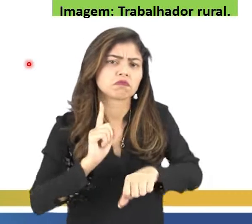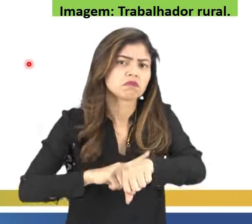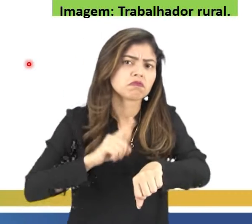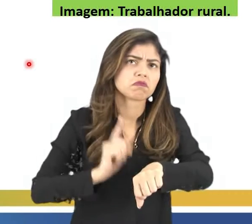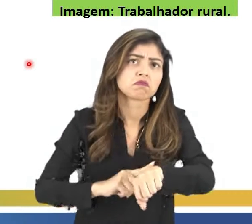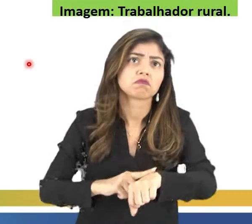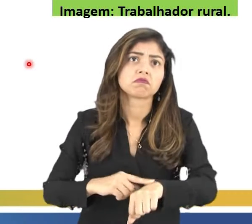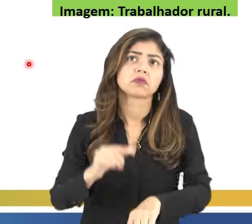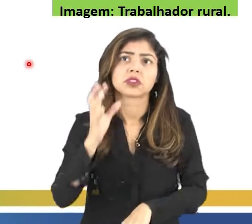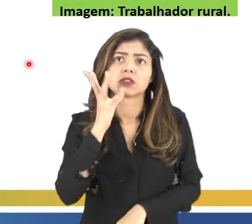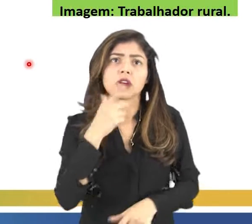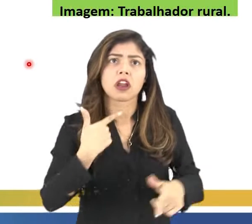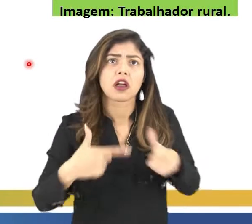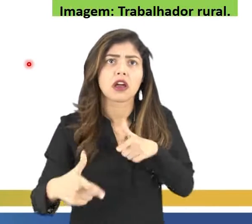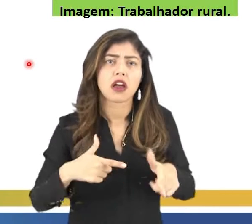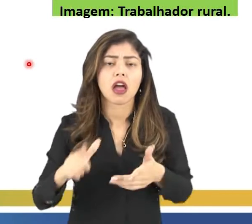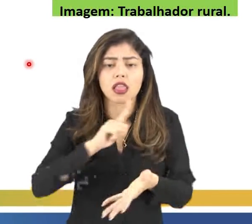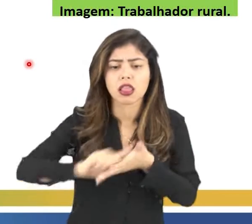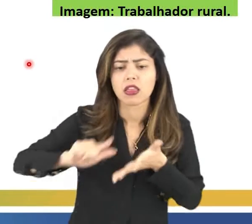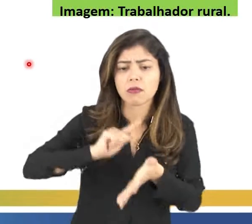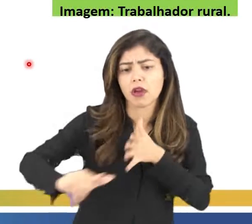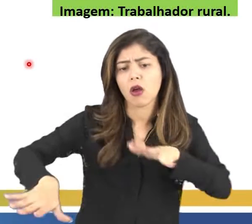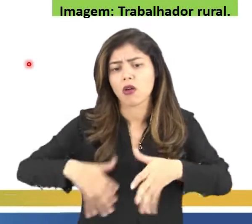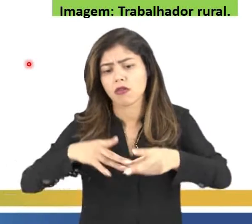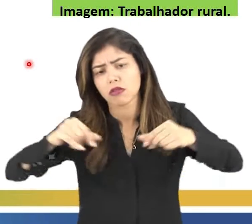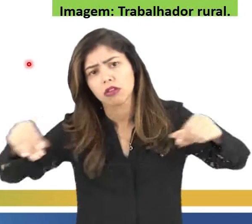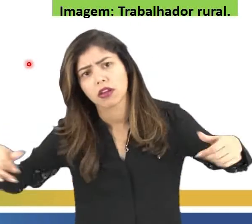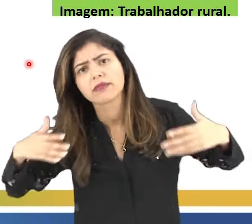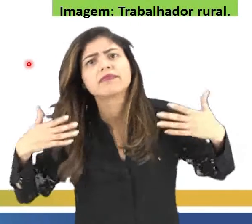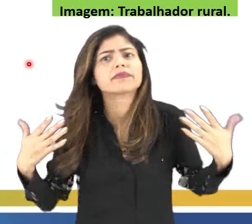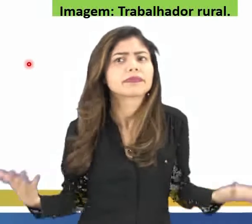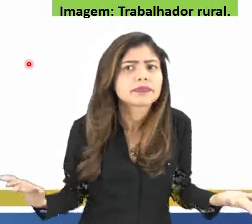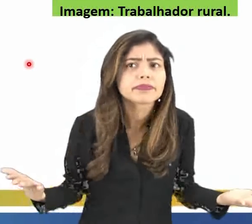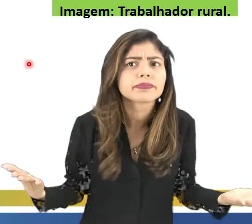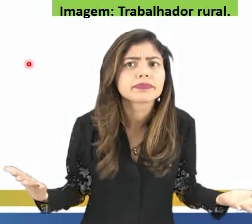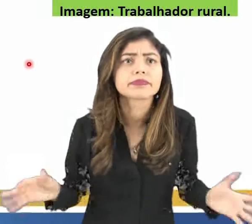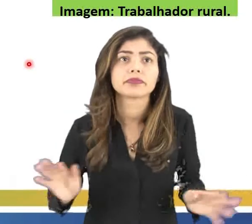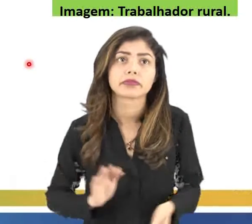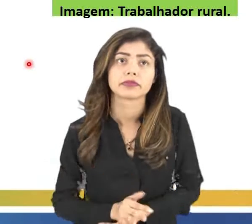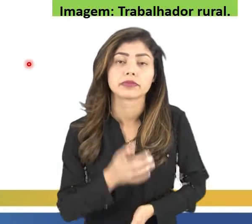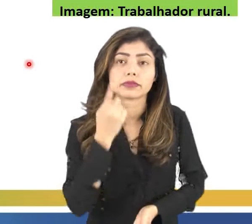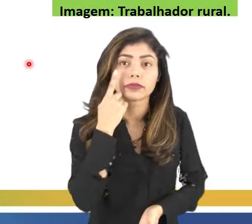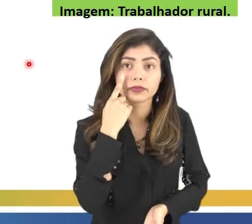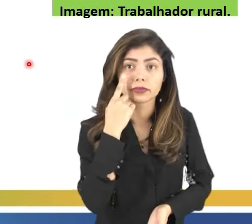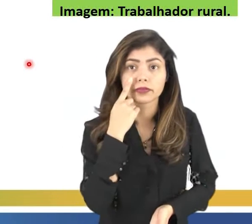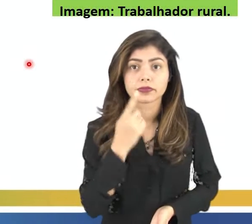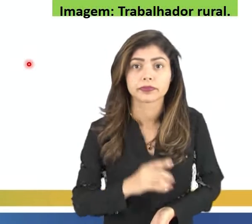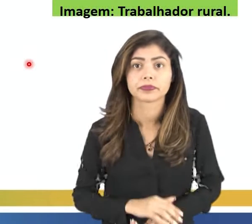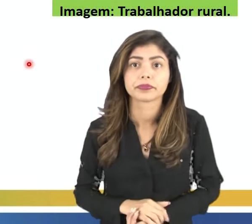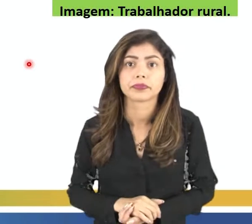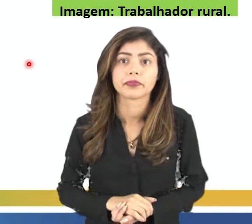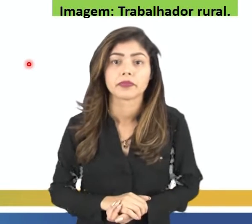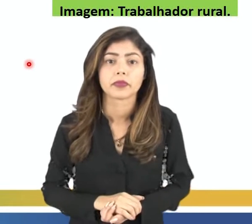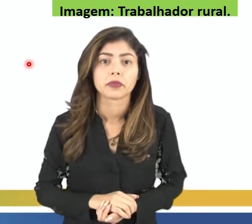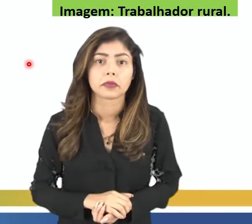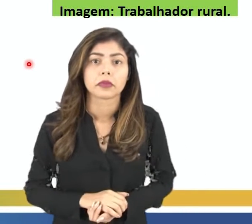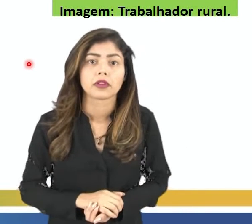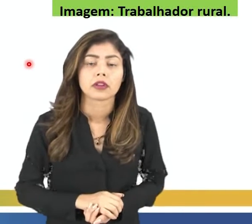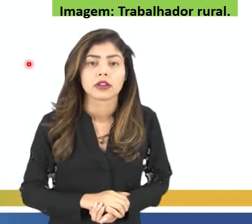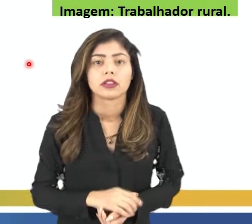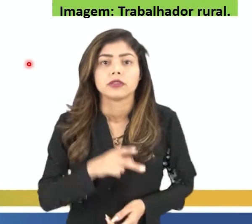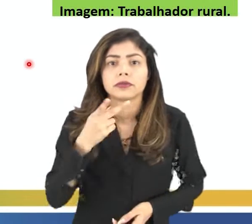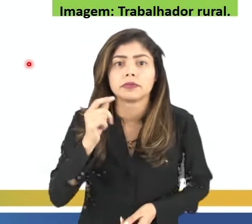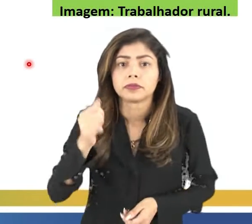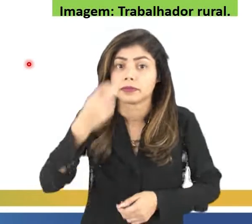tempo o trabalhador gastaria para limpar tal terreno? Veja, ele disse que ele